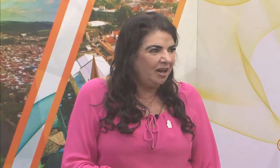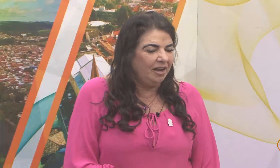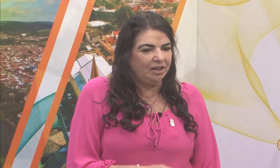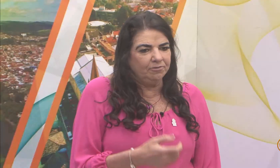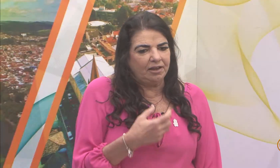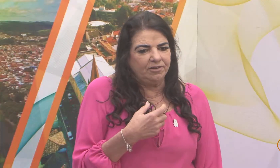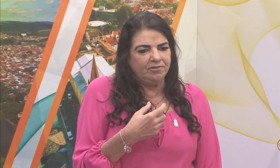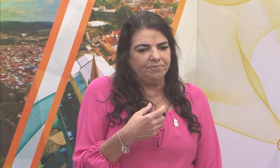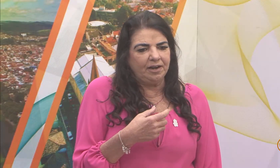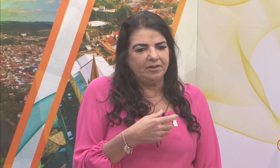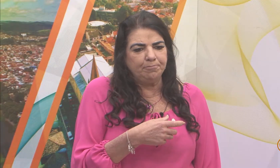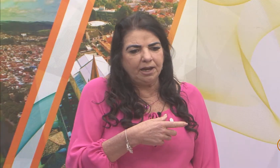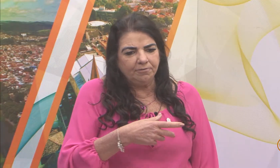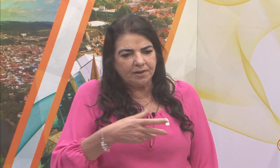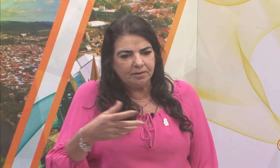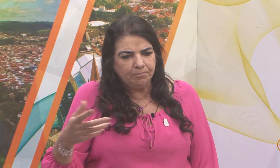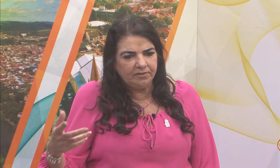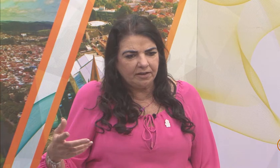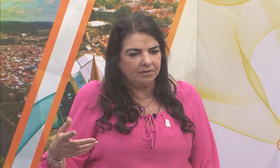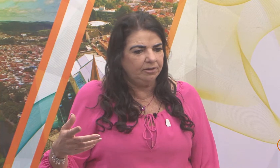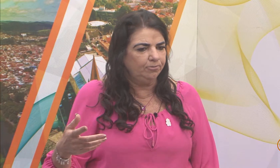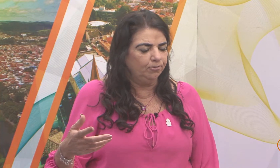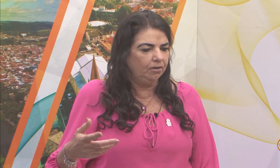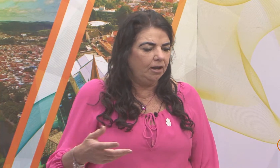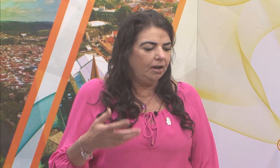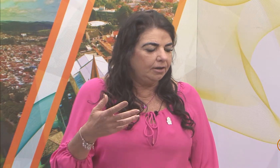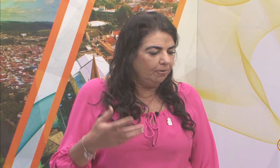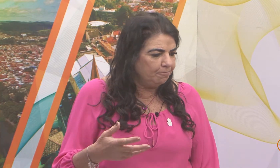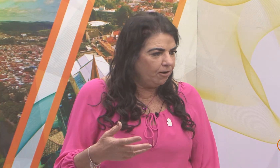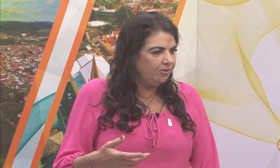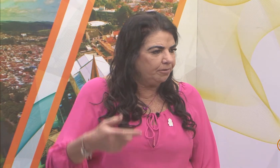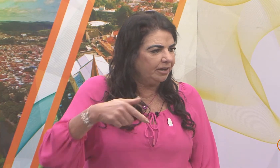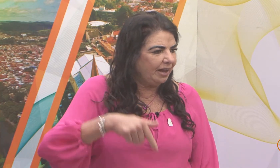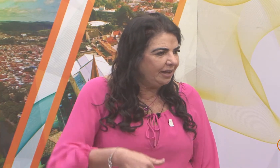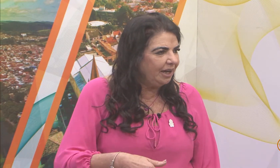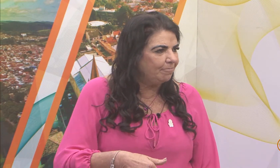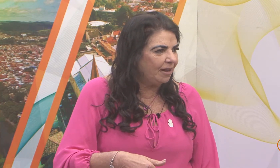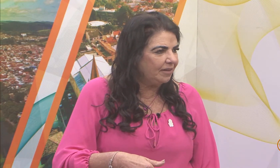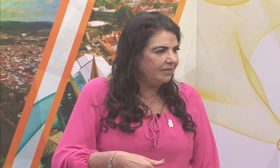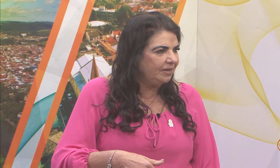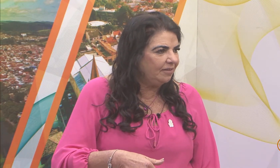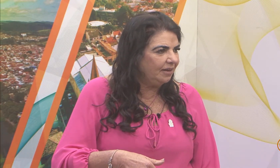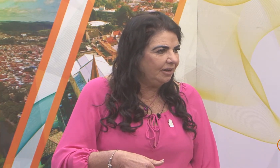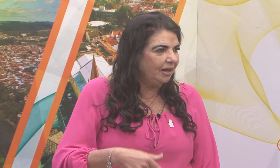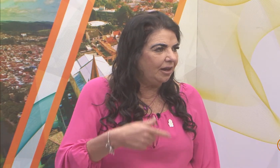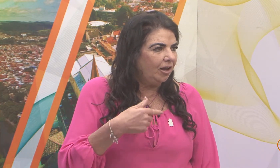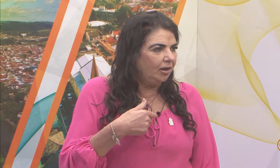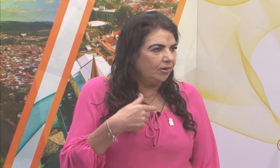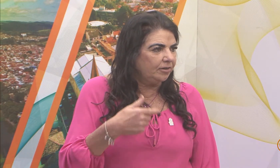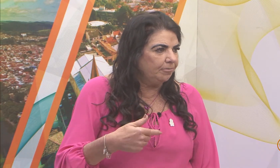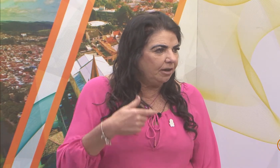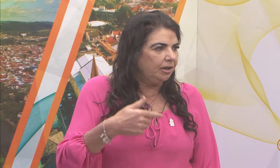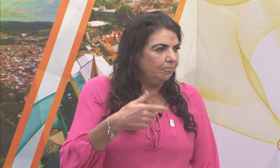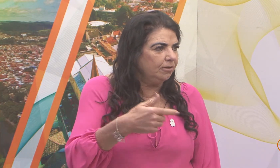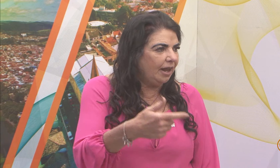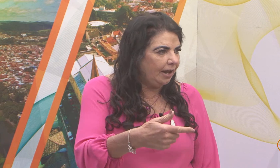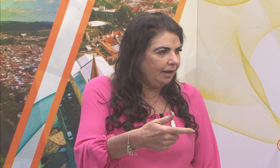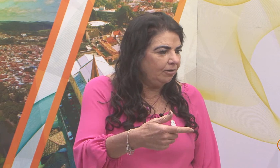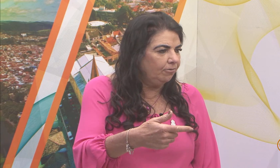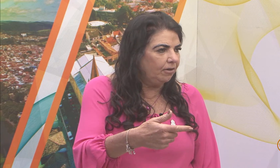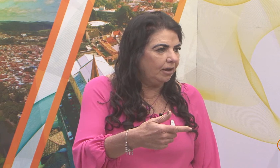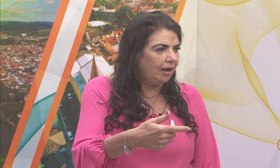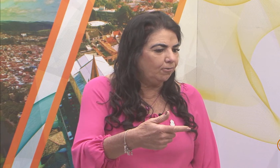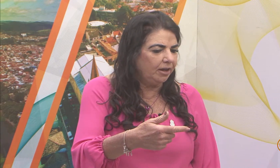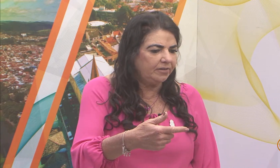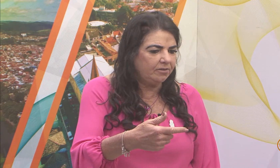né? Então, tem gente que fala assim, por que não faz nebulização em tudo? Não pode, porque daí cria mais resistência ainda. Nós estamos tendo que